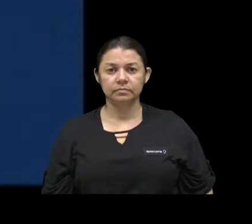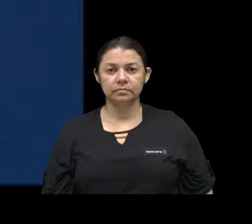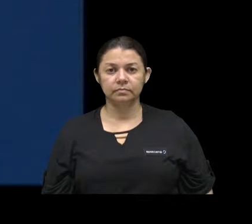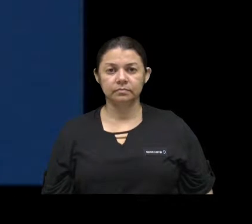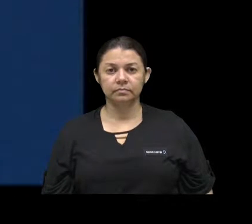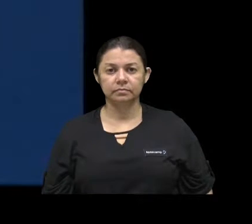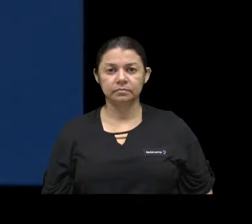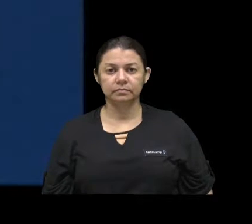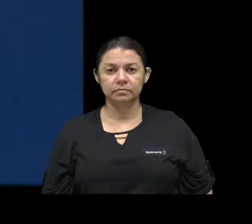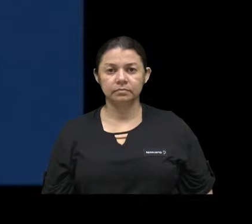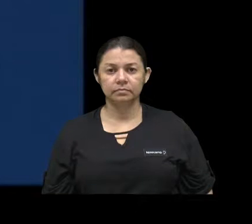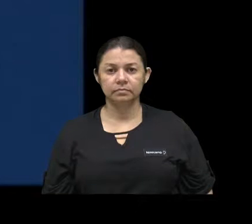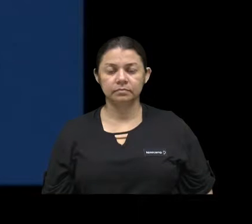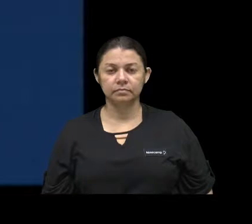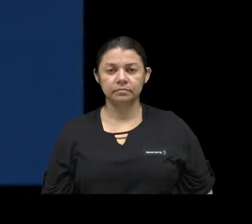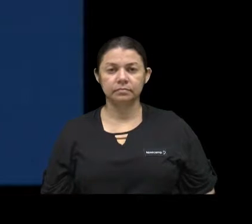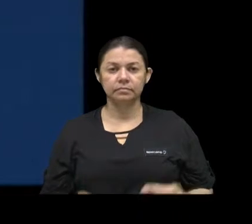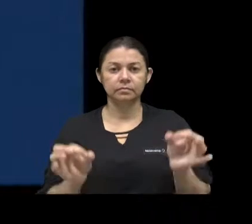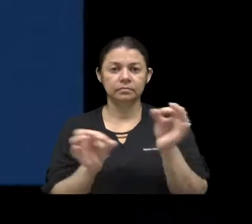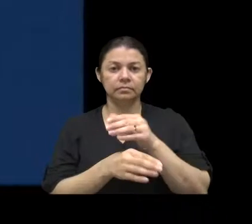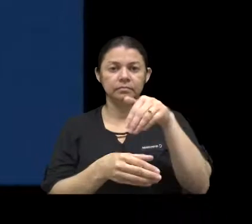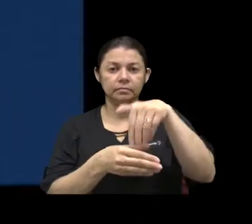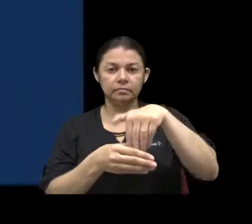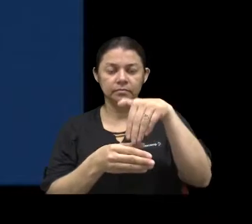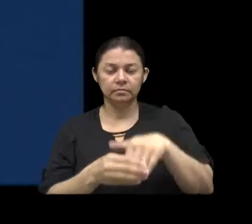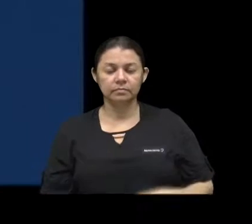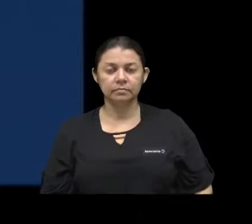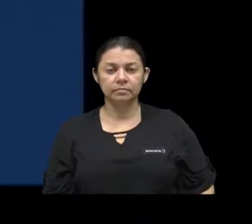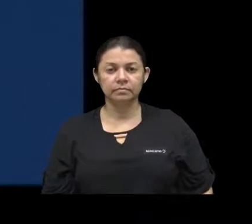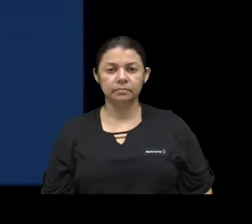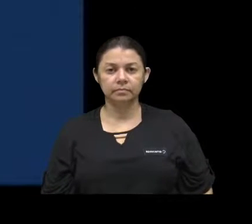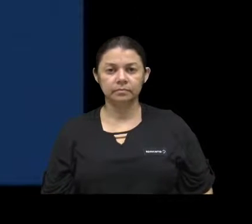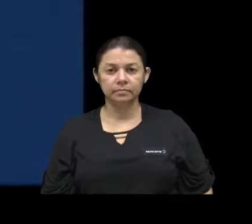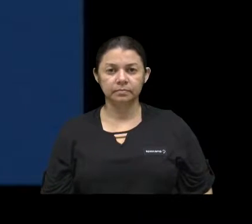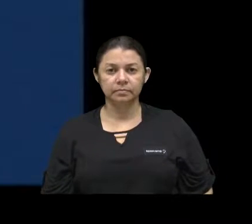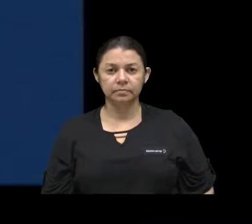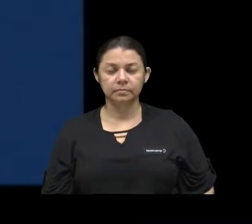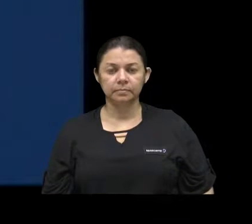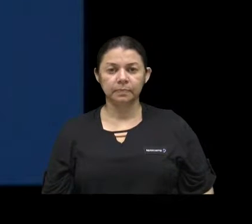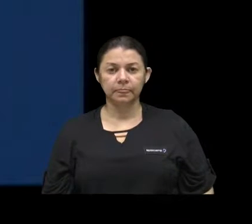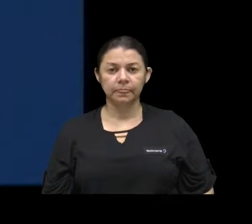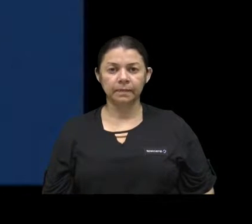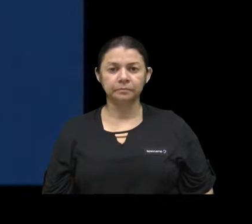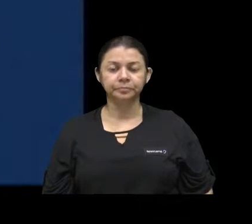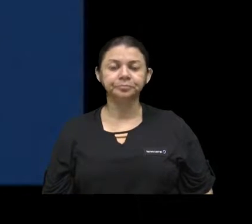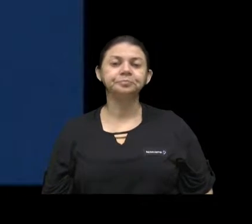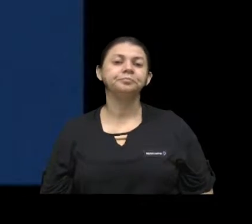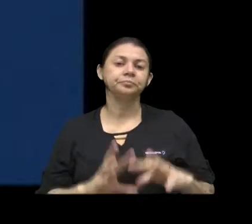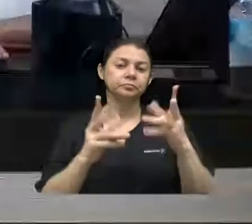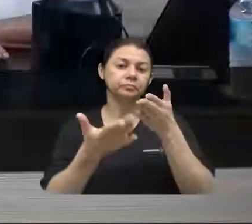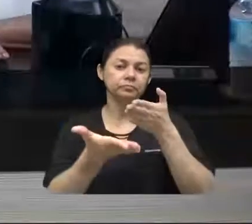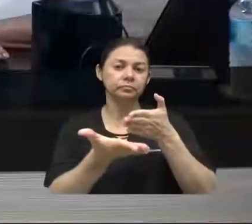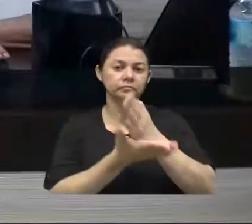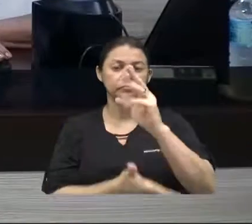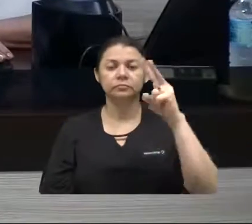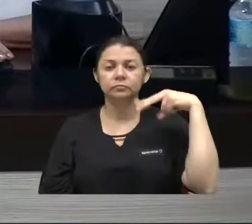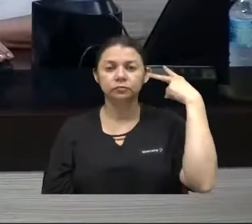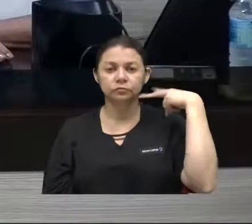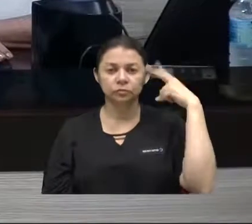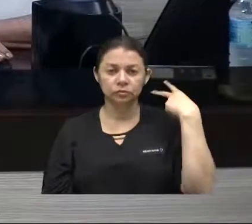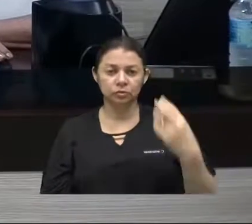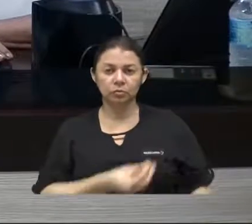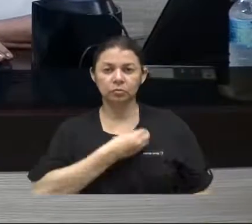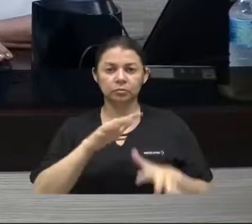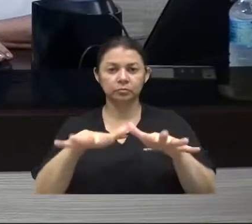Está encerrada a votação. A moção foi aprovada por todos os vereadores presentes